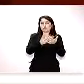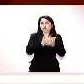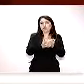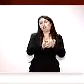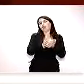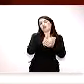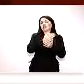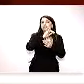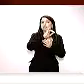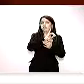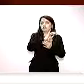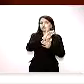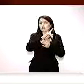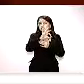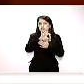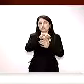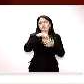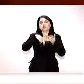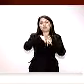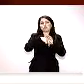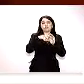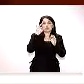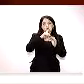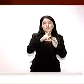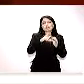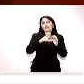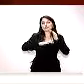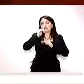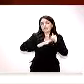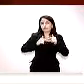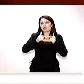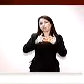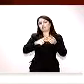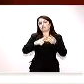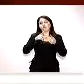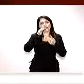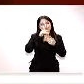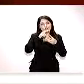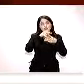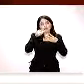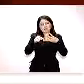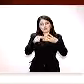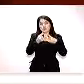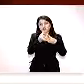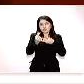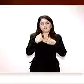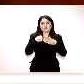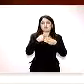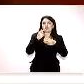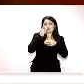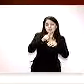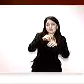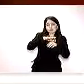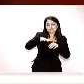ações compartilhadas para a viabilização de recursos humanos materiais e financeiros destinados à melhoria